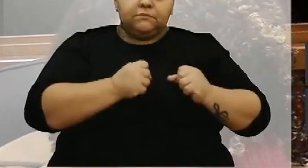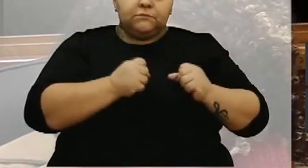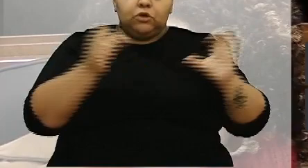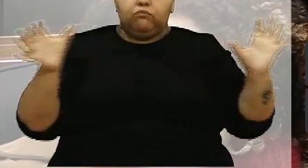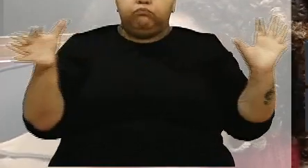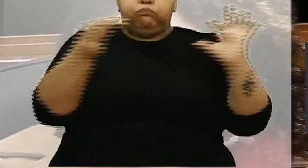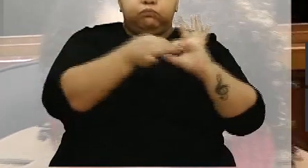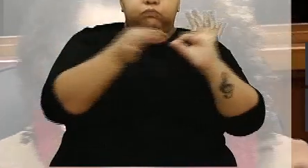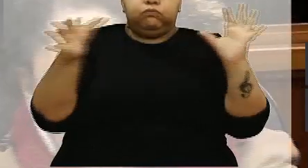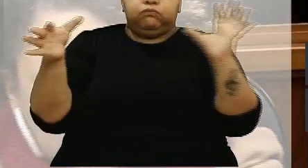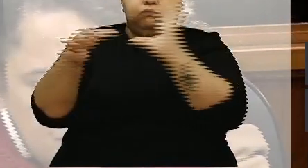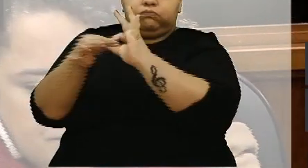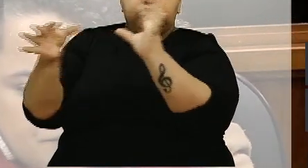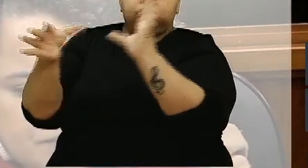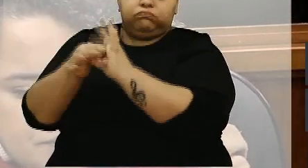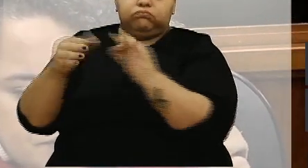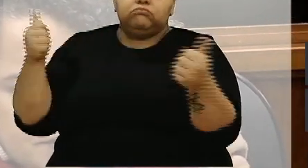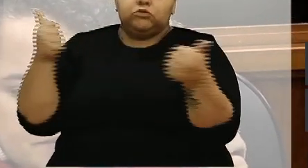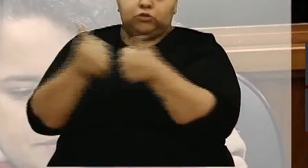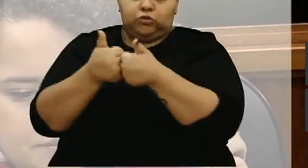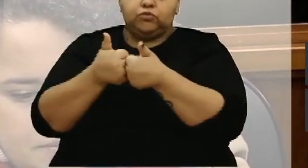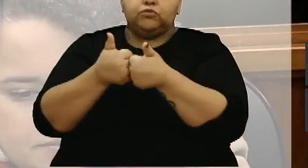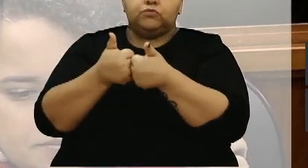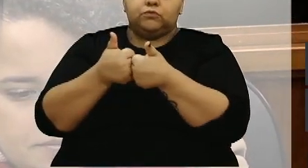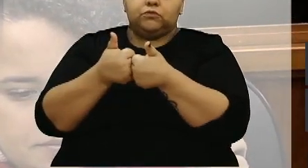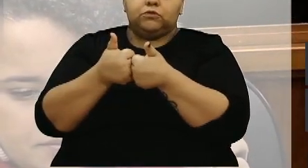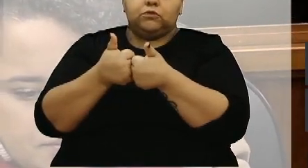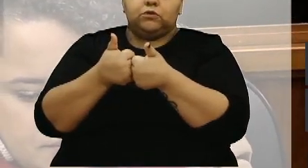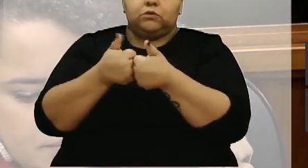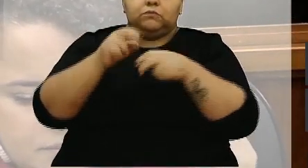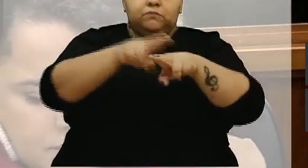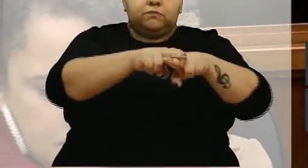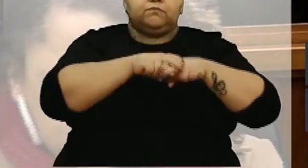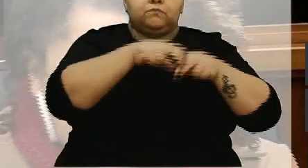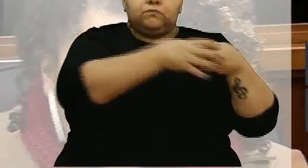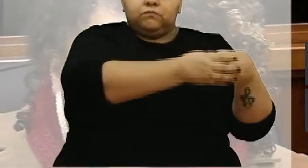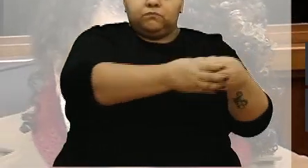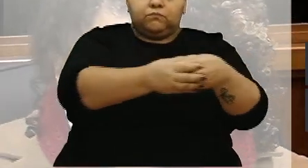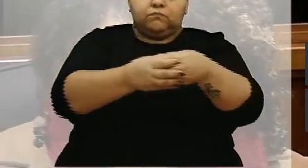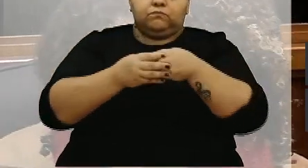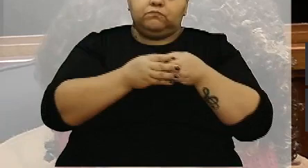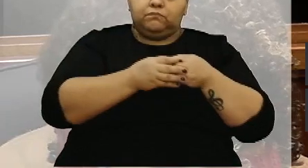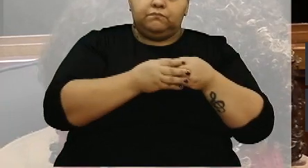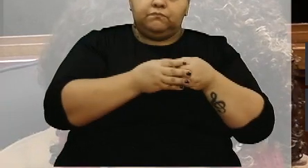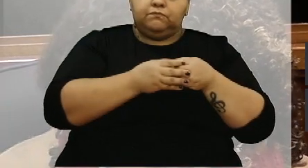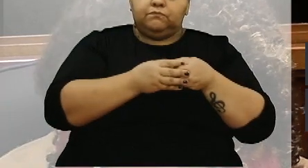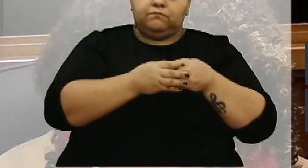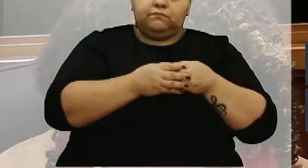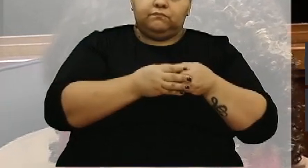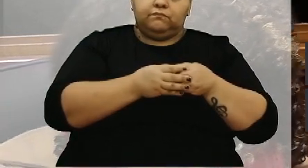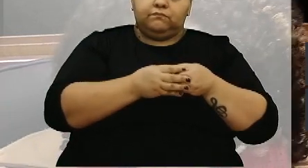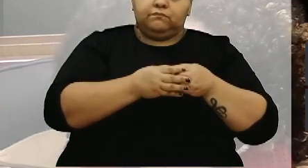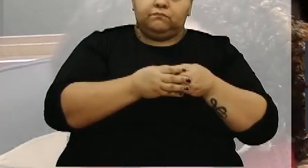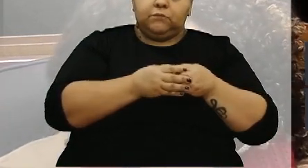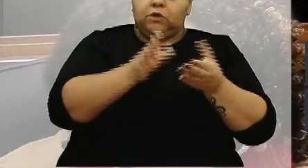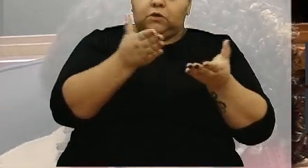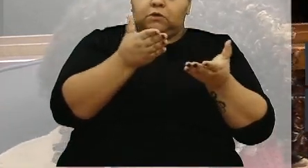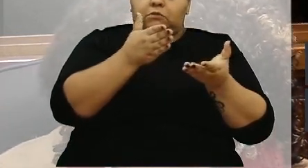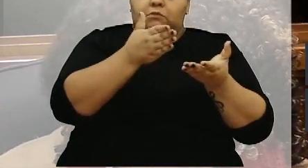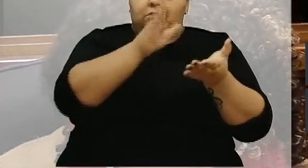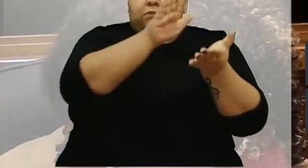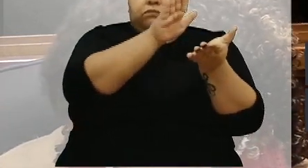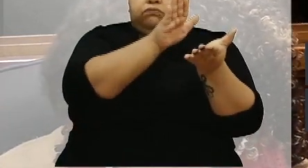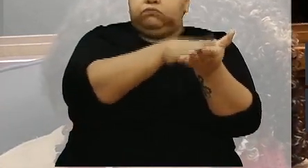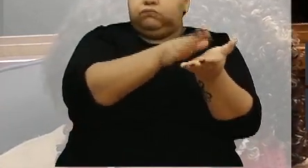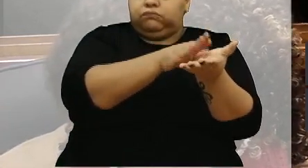interligados com o tema do meio ambiente. Penso que a proposição da frente, ela não é uma